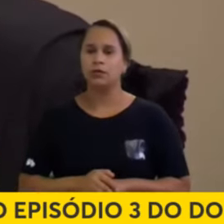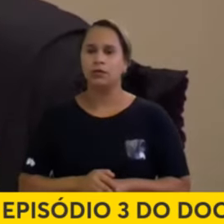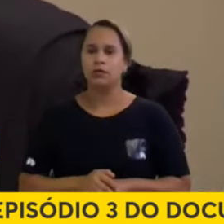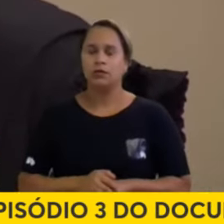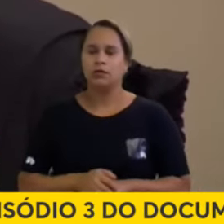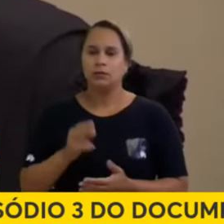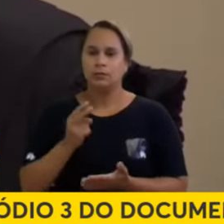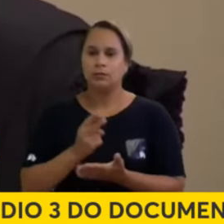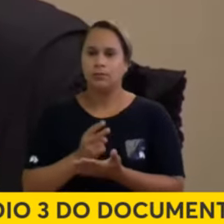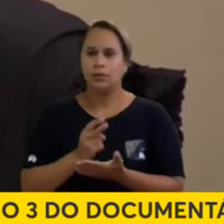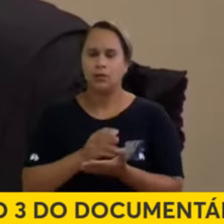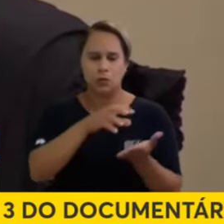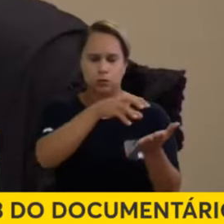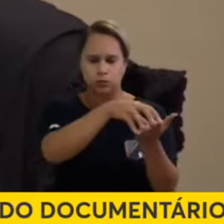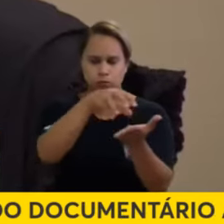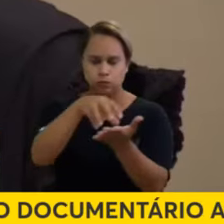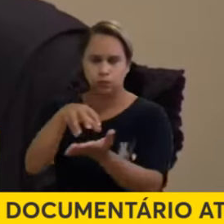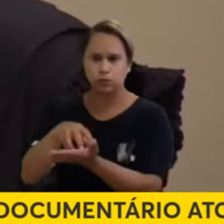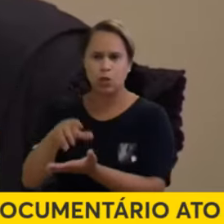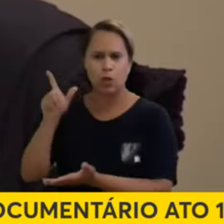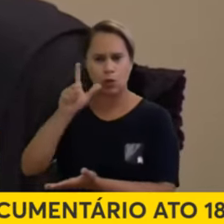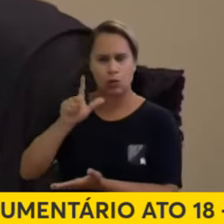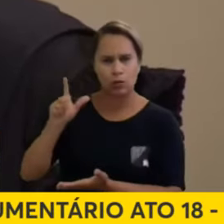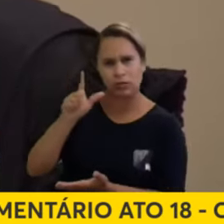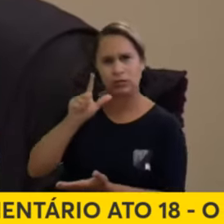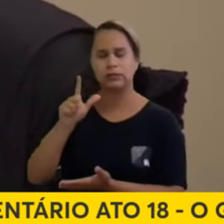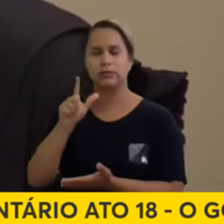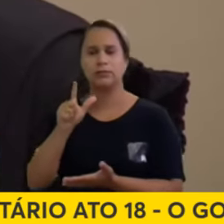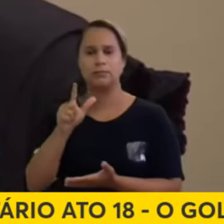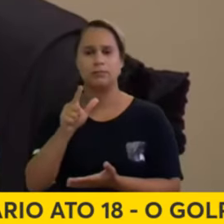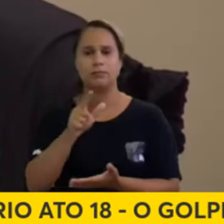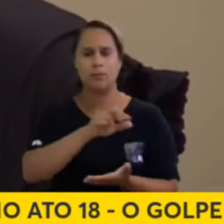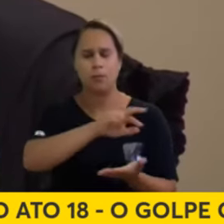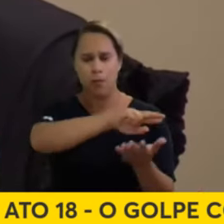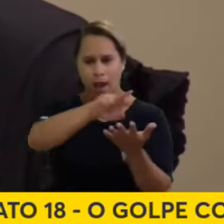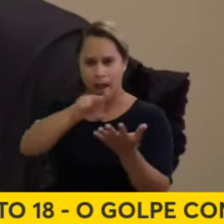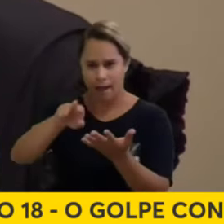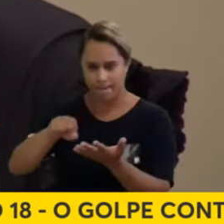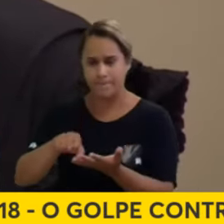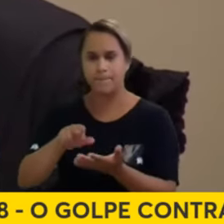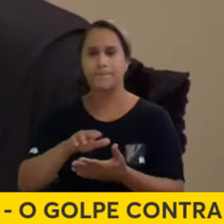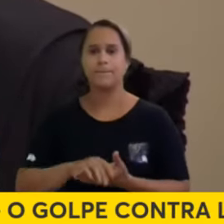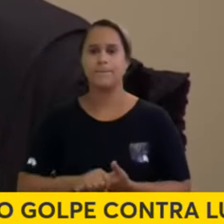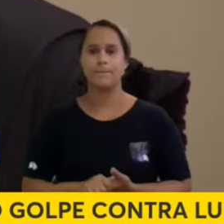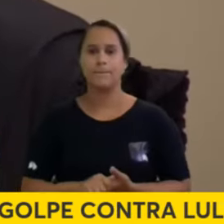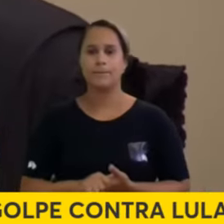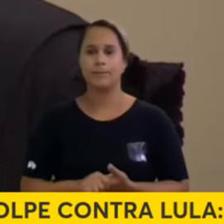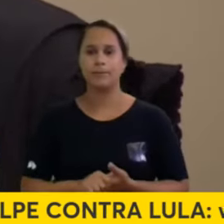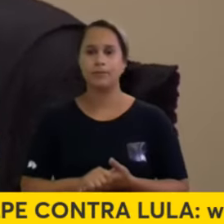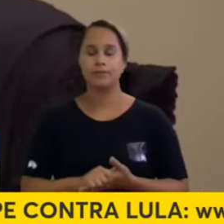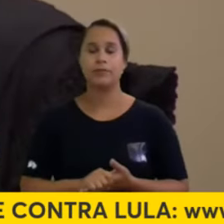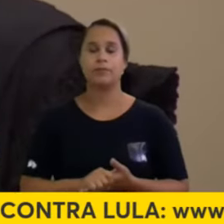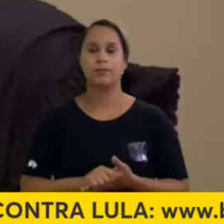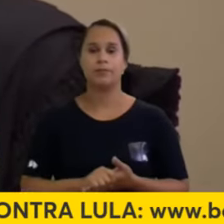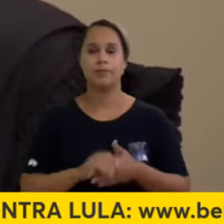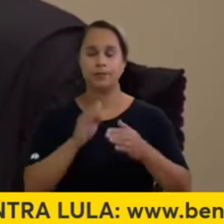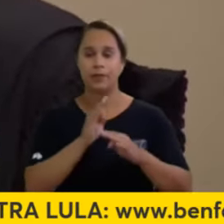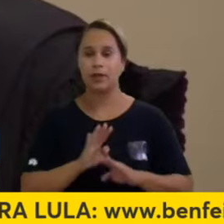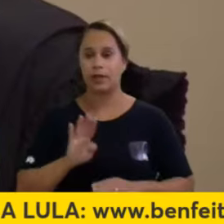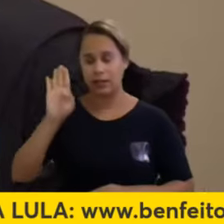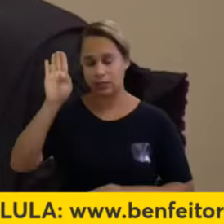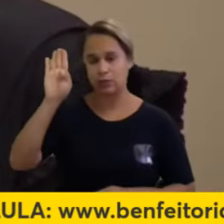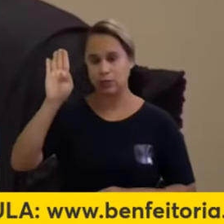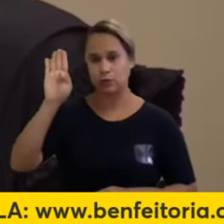grandes centros Londrina Foz do Iguaçu Ponta Grossa Cascavel etc lançamento de candidatura no estado para que em vista dessas circunstâncias